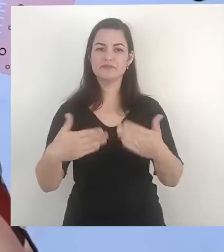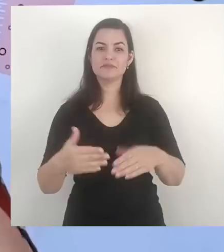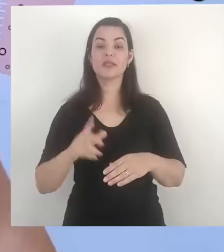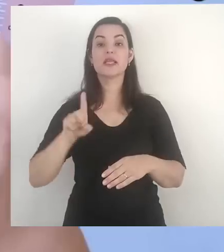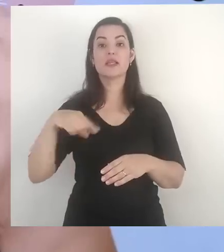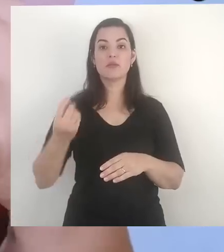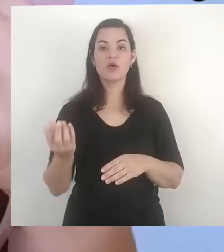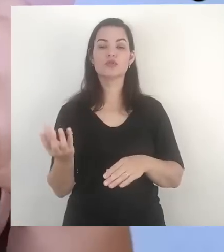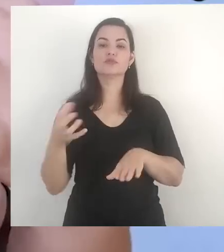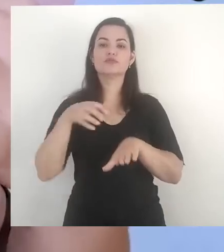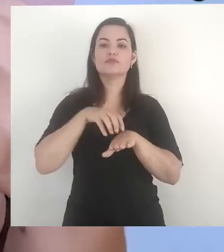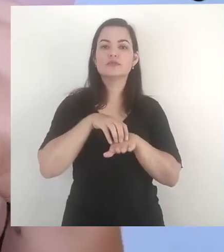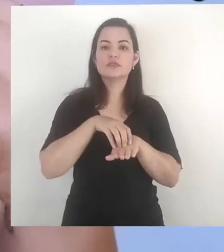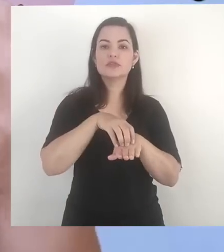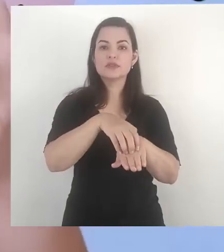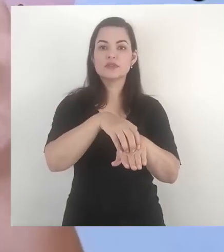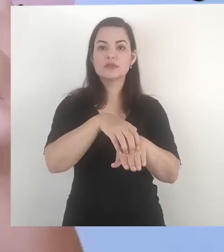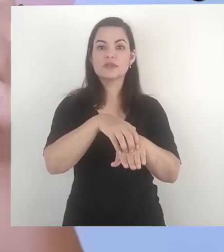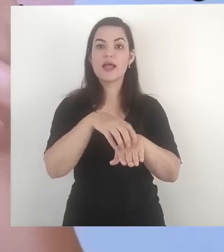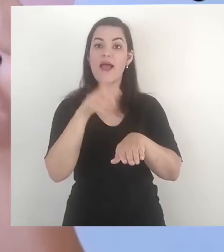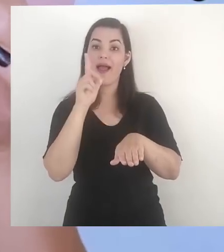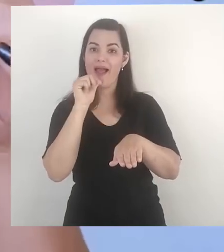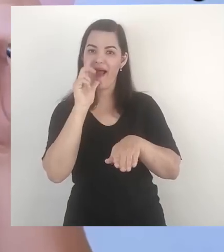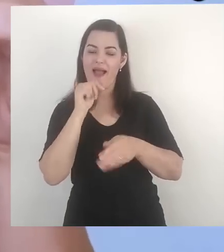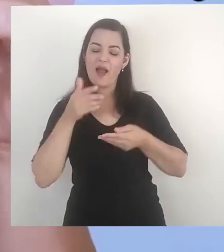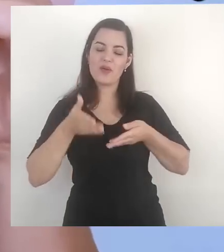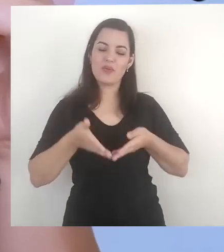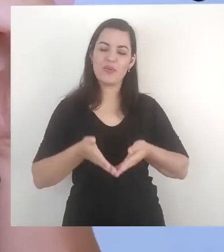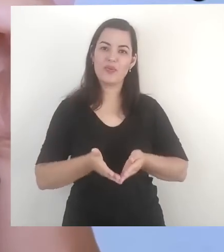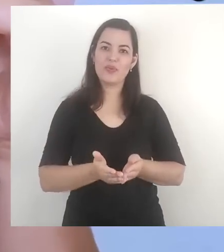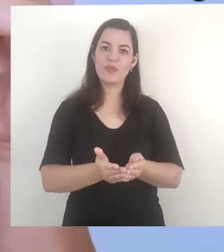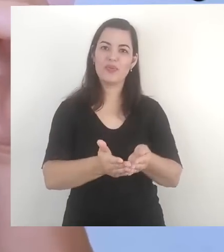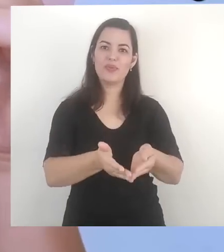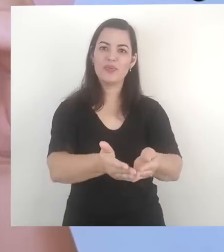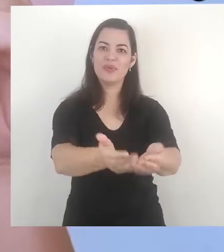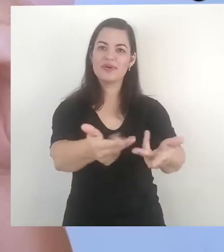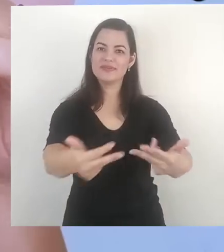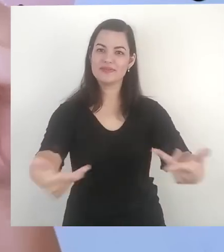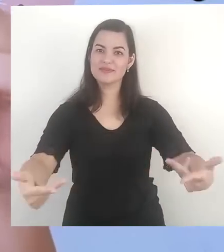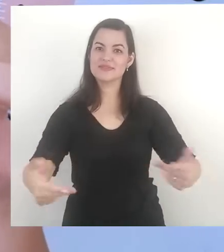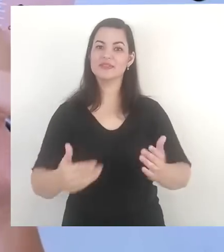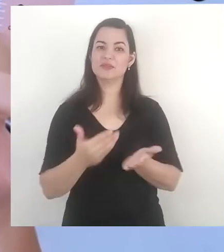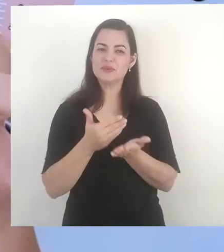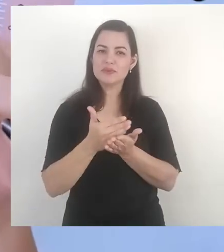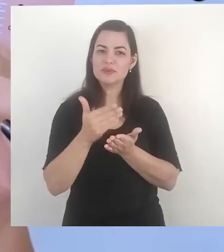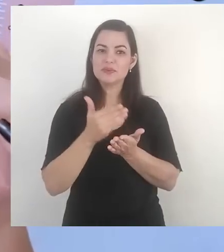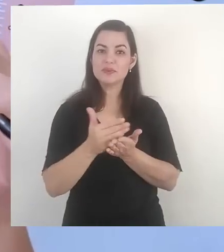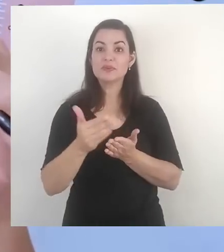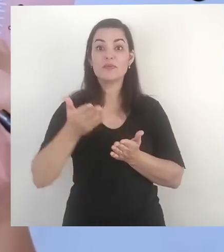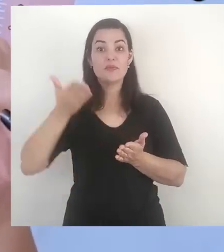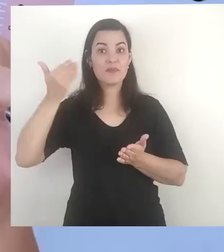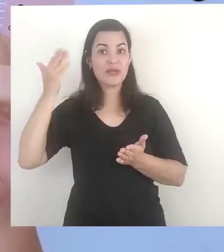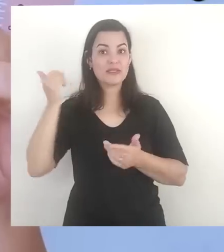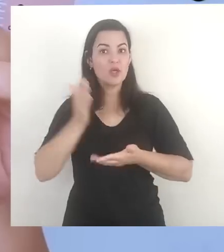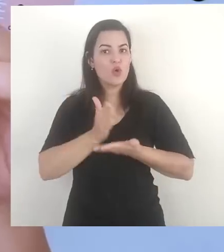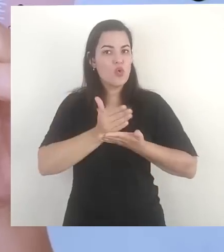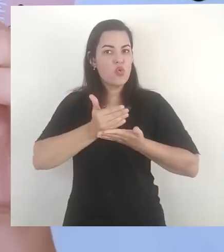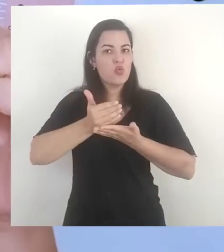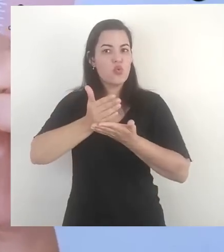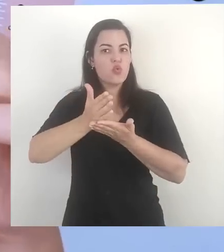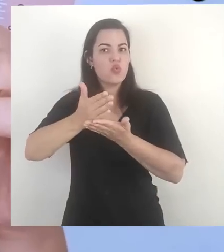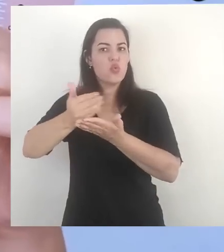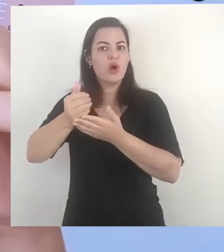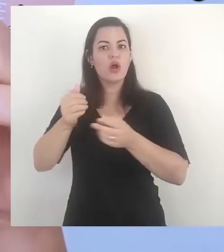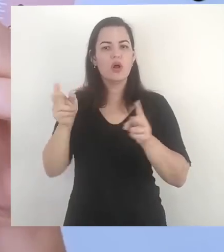Colocou os transportes aquáticos, aquaviários, os primeiros aqui movidos a velas,